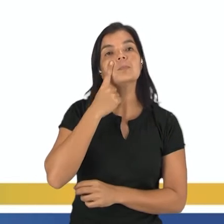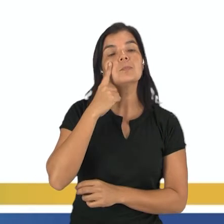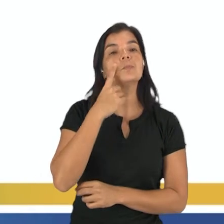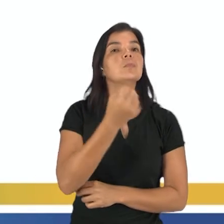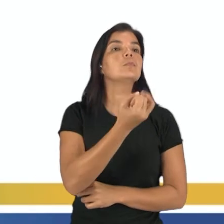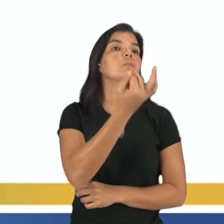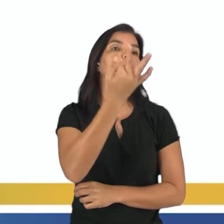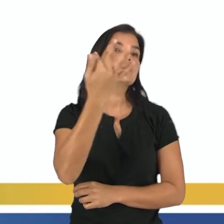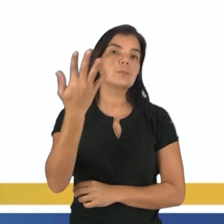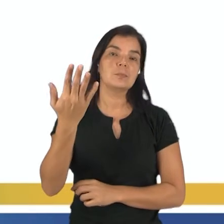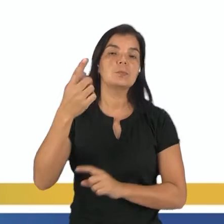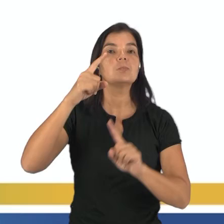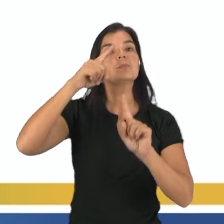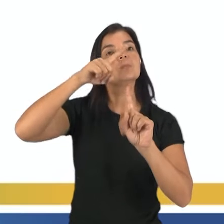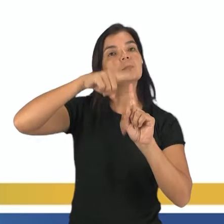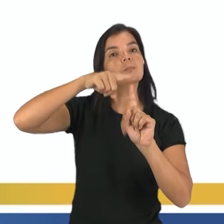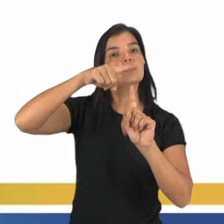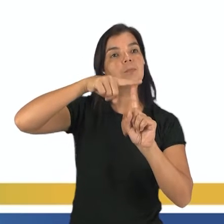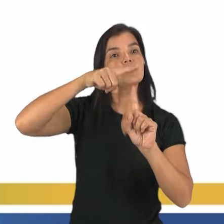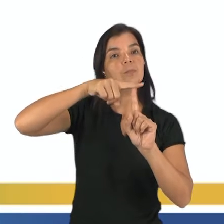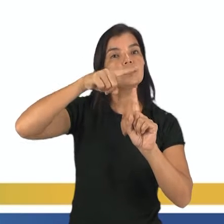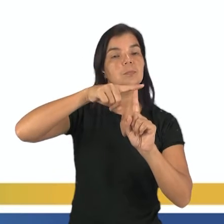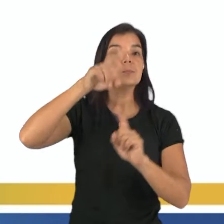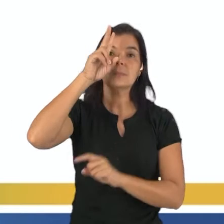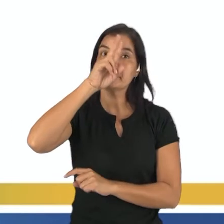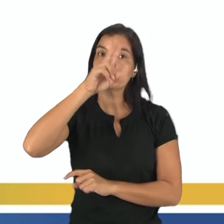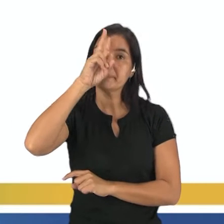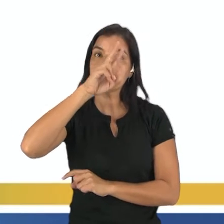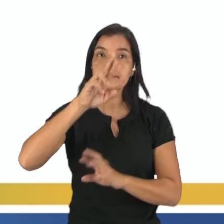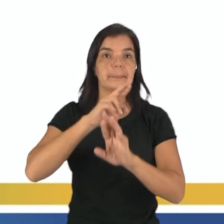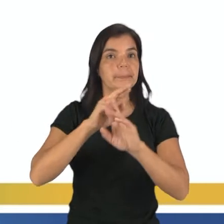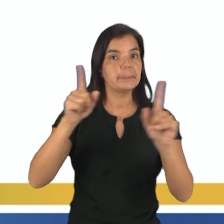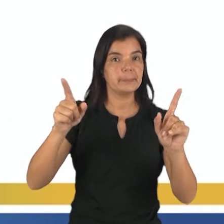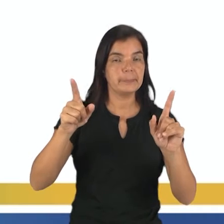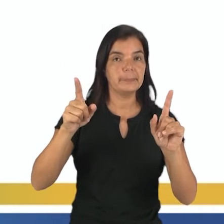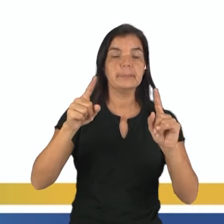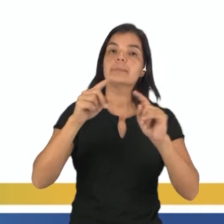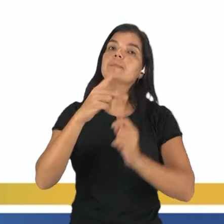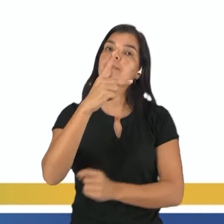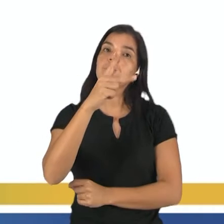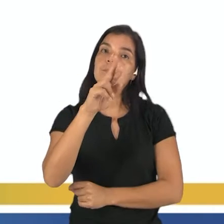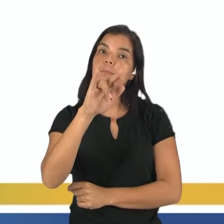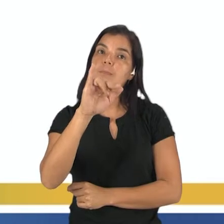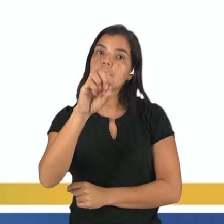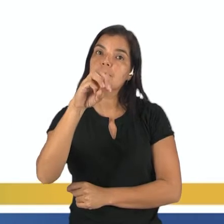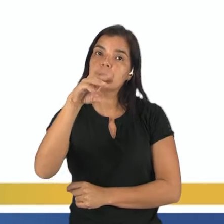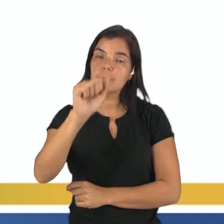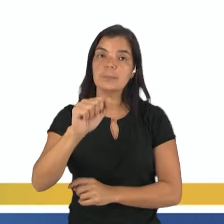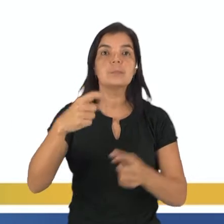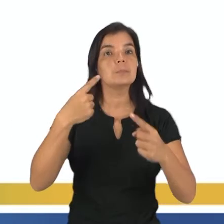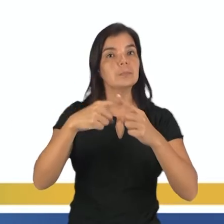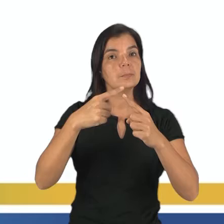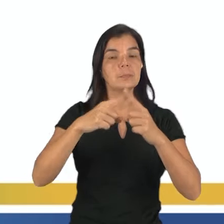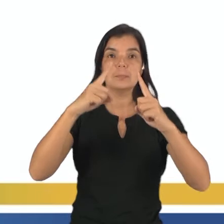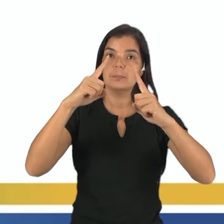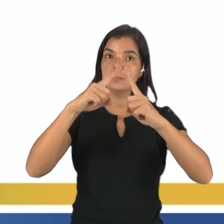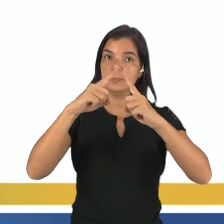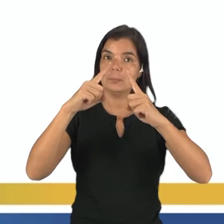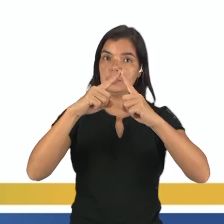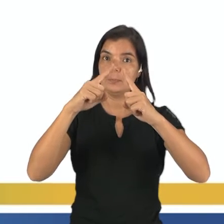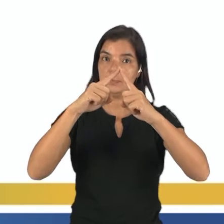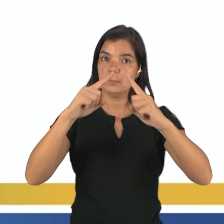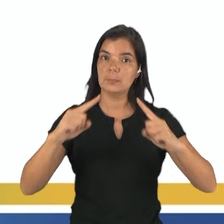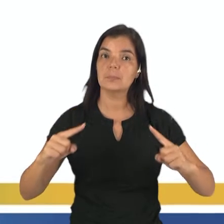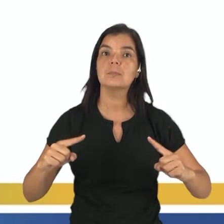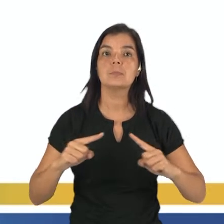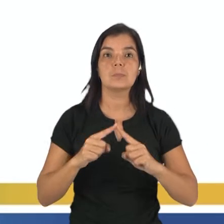a quantidade de faces dessa pirâmide. Lembra aí, a diferença entre prisma e pirâmide é que na pirâmide, as